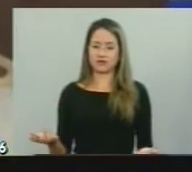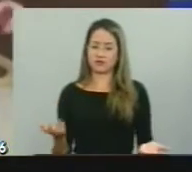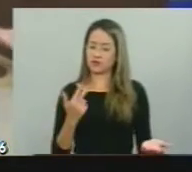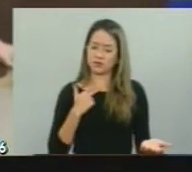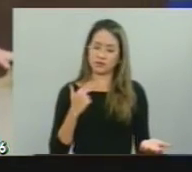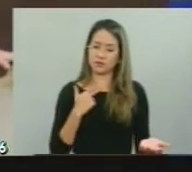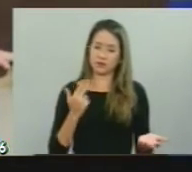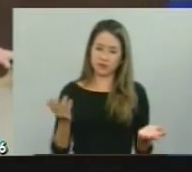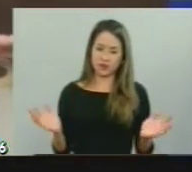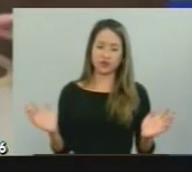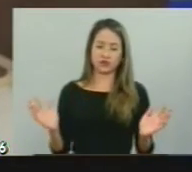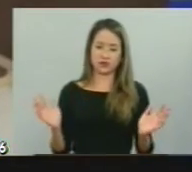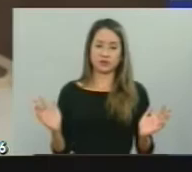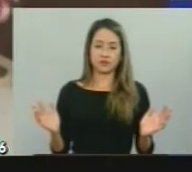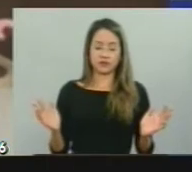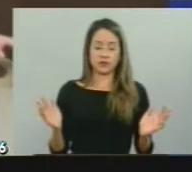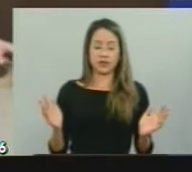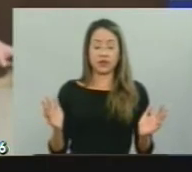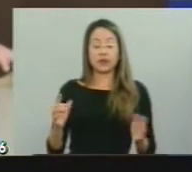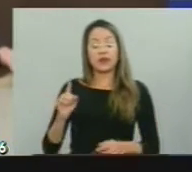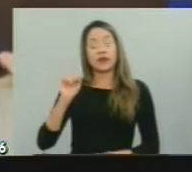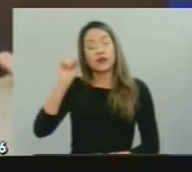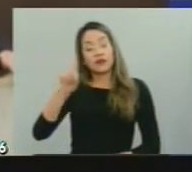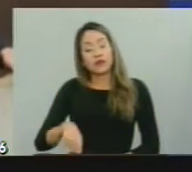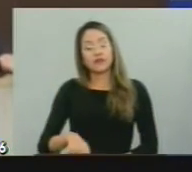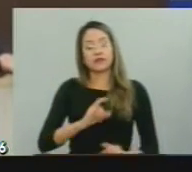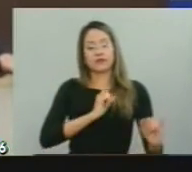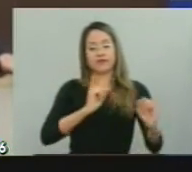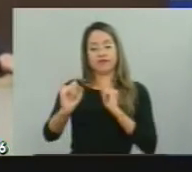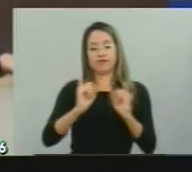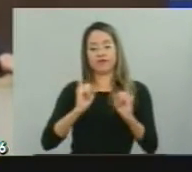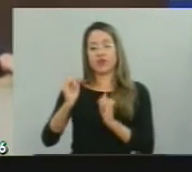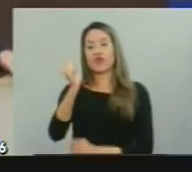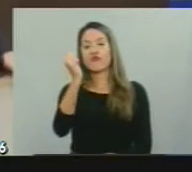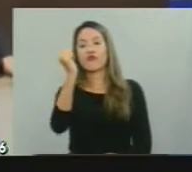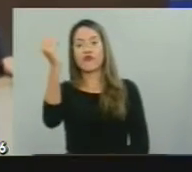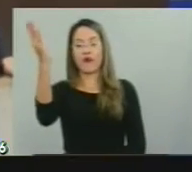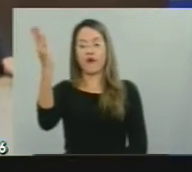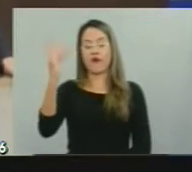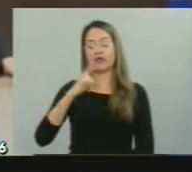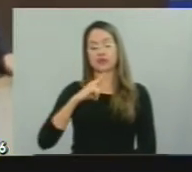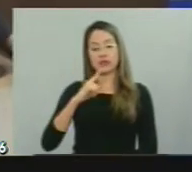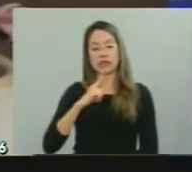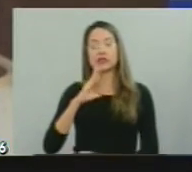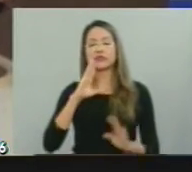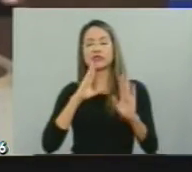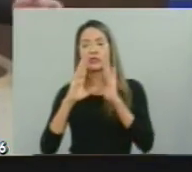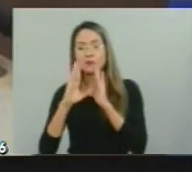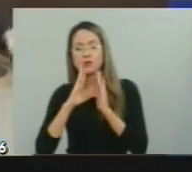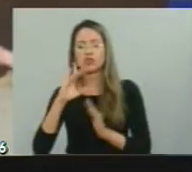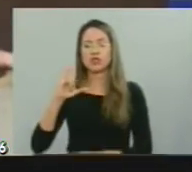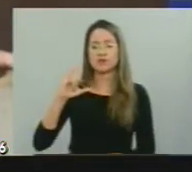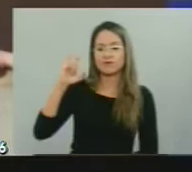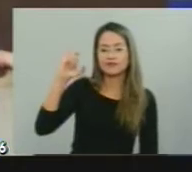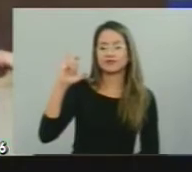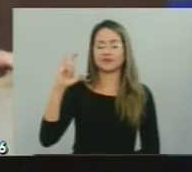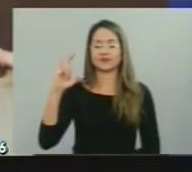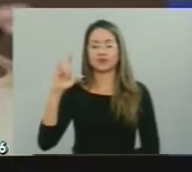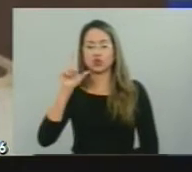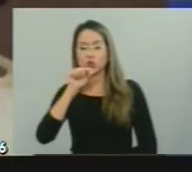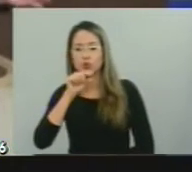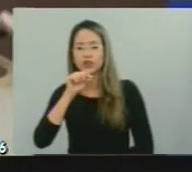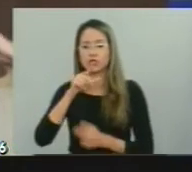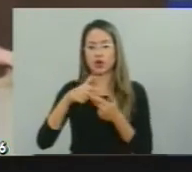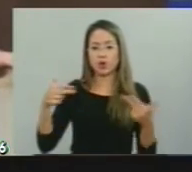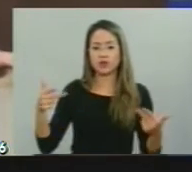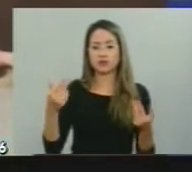dar nas redes sociais. Por isso mesmo que o próprio partido da presidente